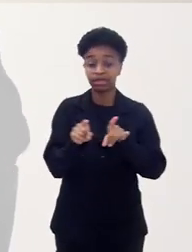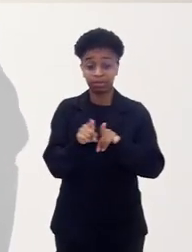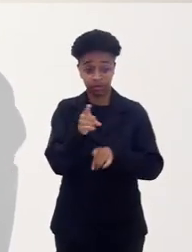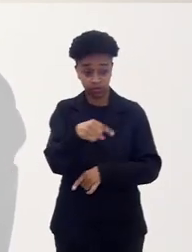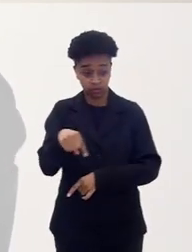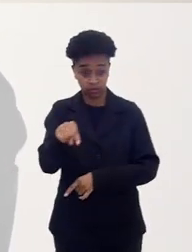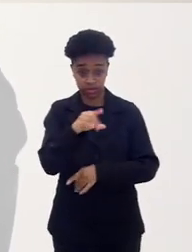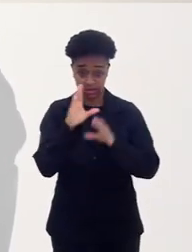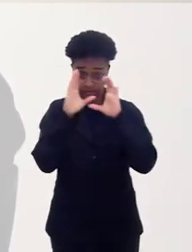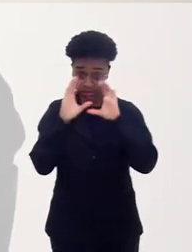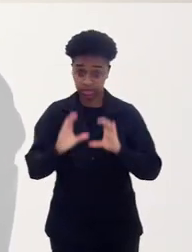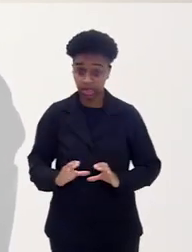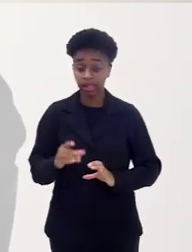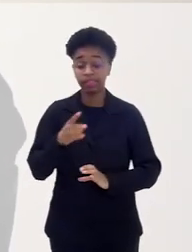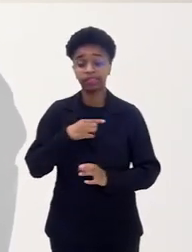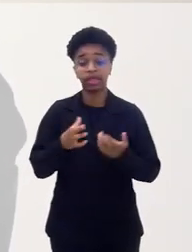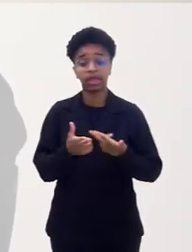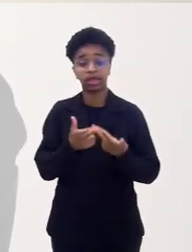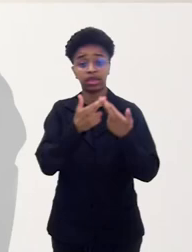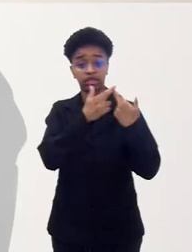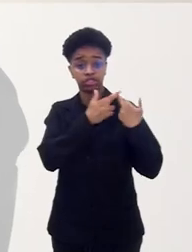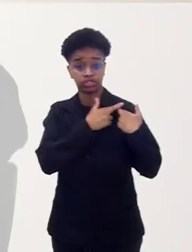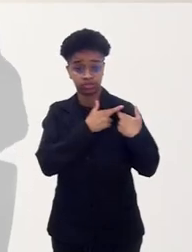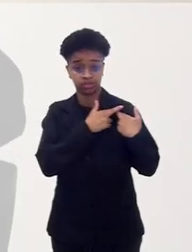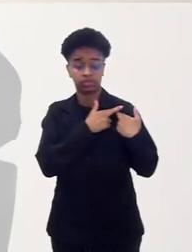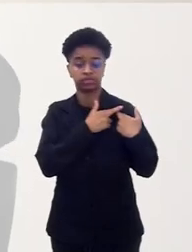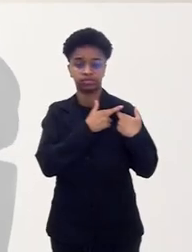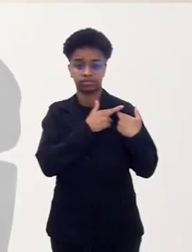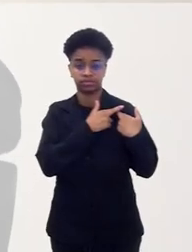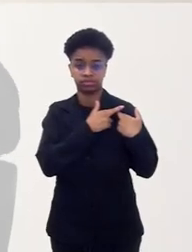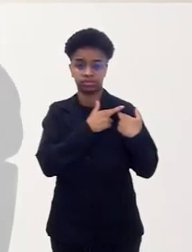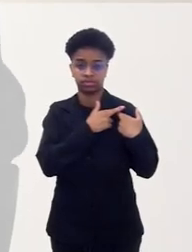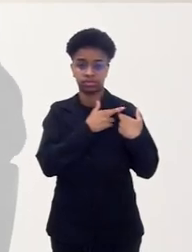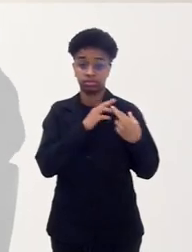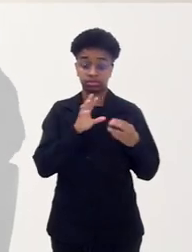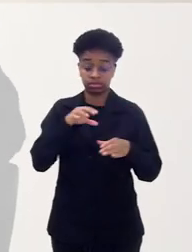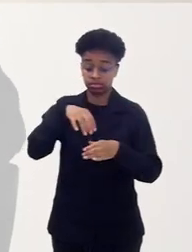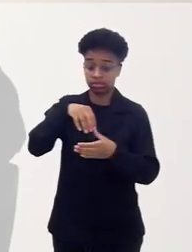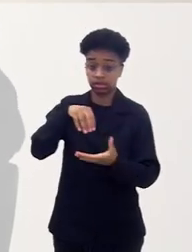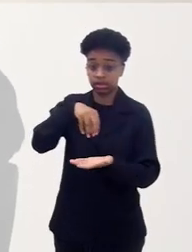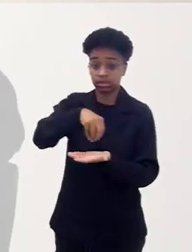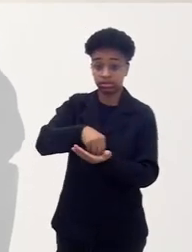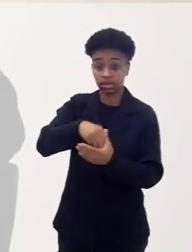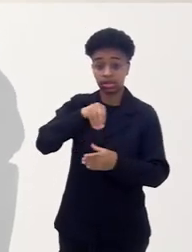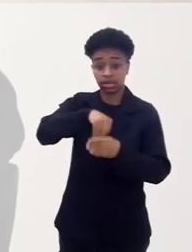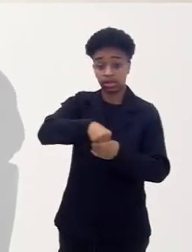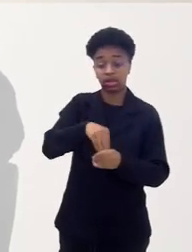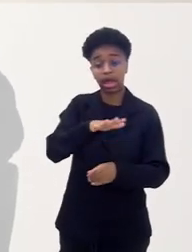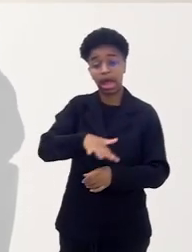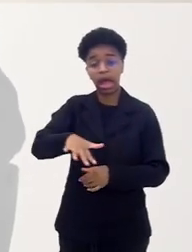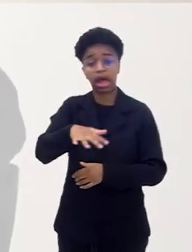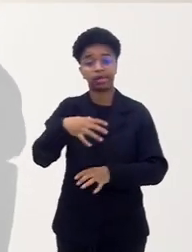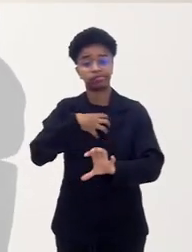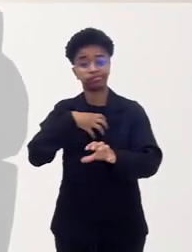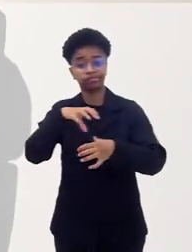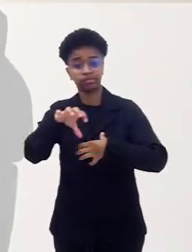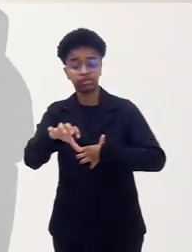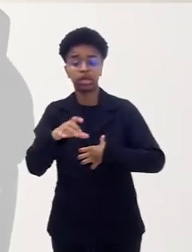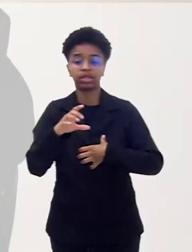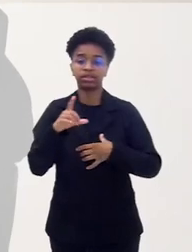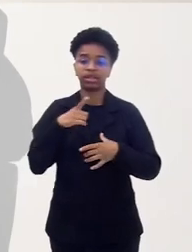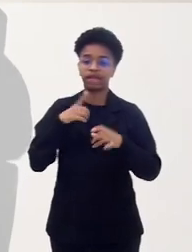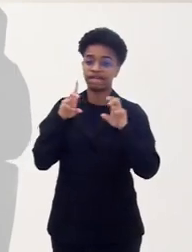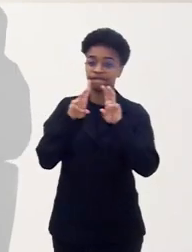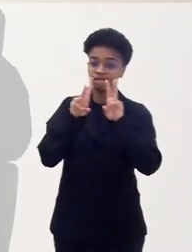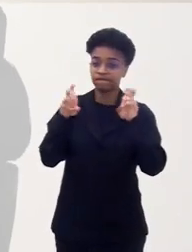cidadão tem a responsabilidade dentro dessa cadeia de solidariedade que a obrigação é da